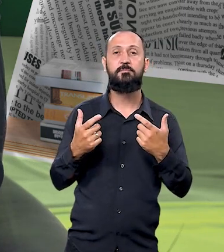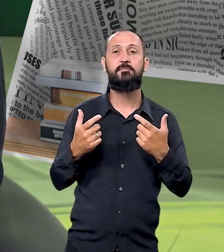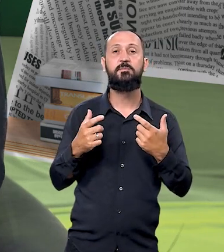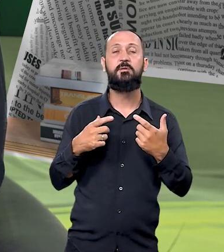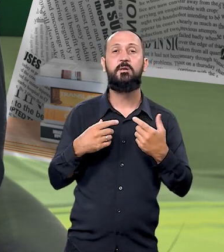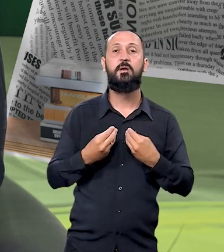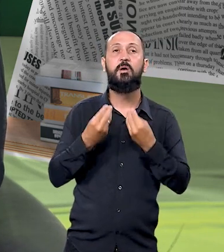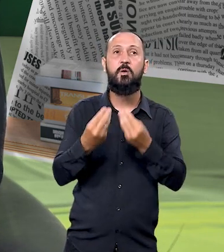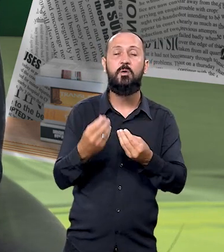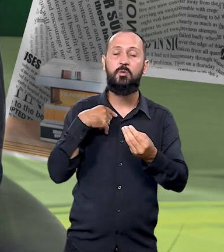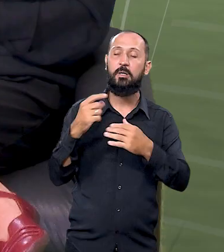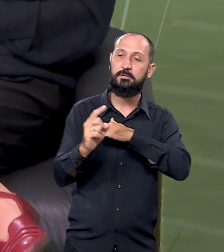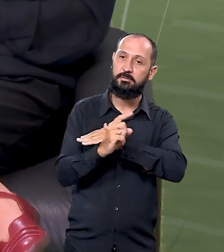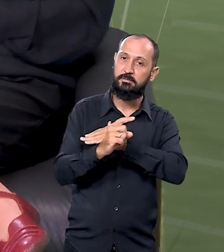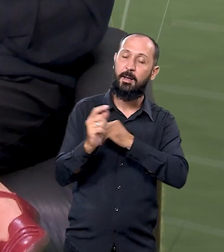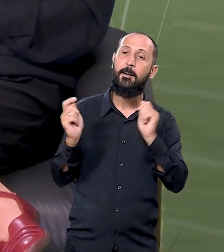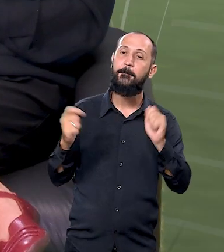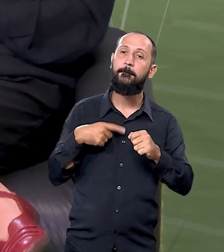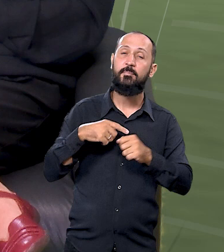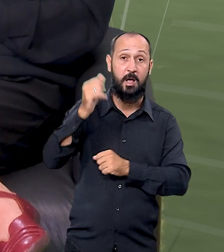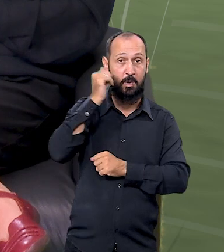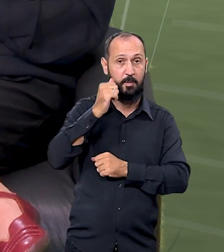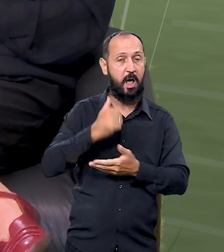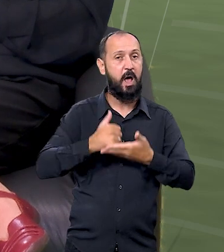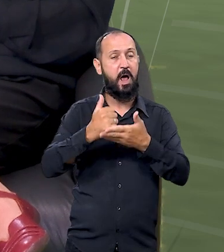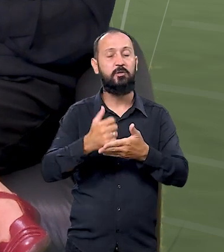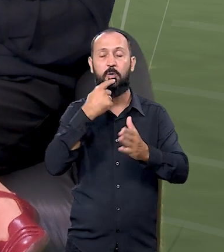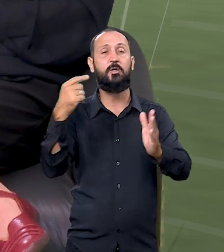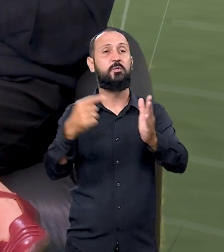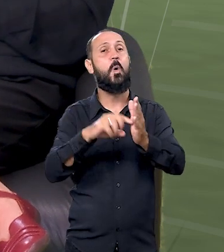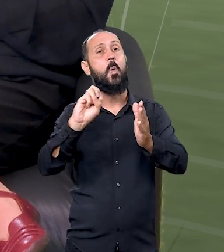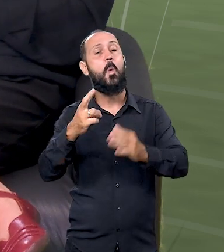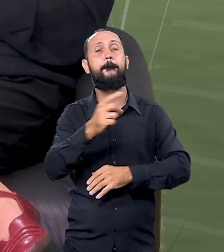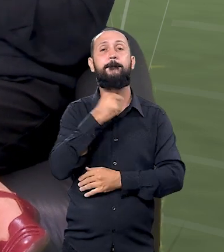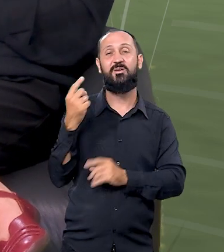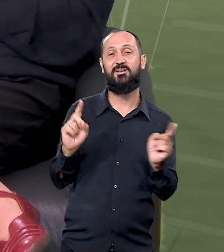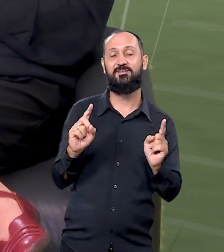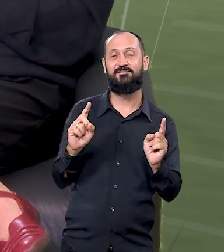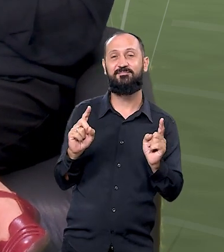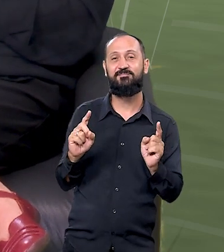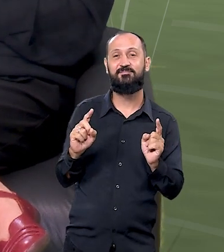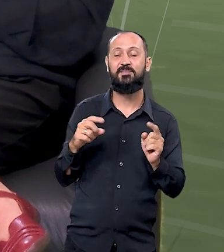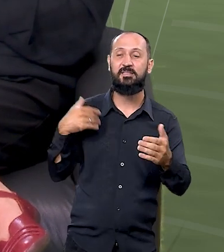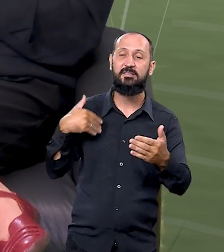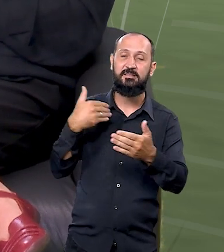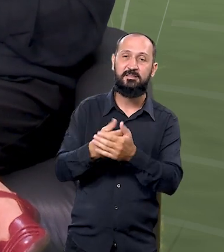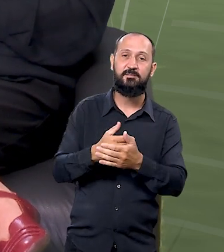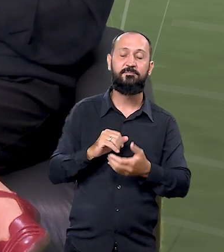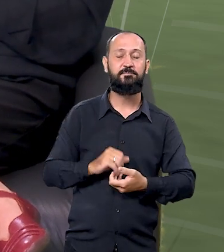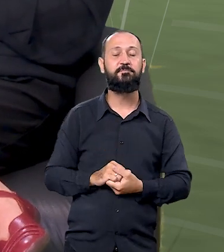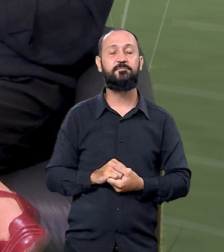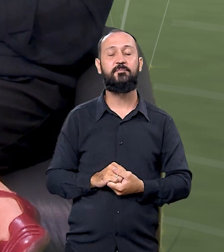mulher desistir de uma denúncia ou de morrer durante o percurso de uma rota crítica, né, a chamada rota crítica, é